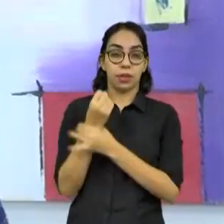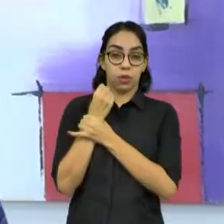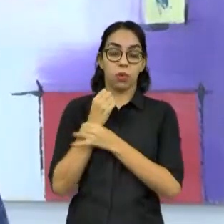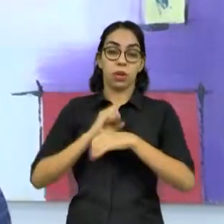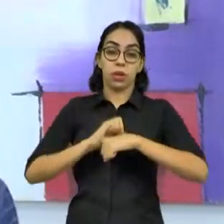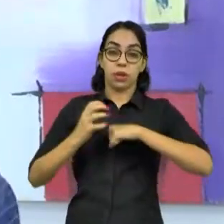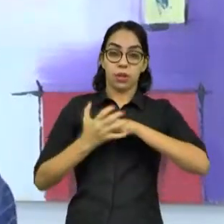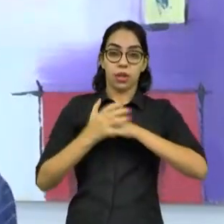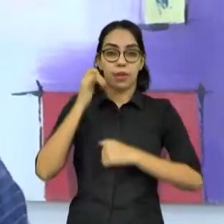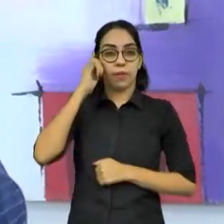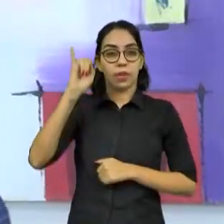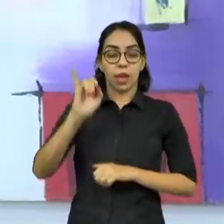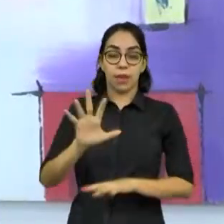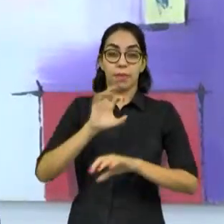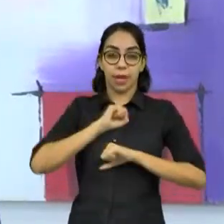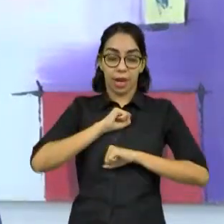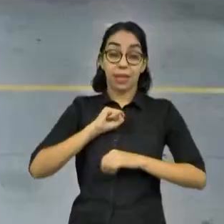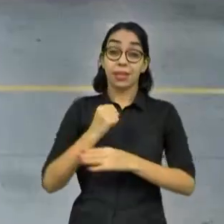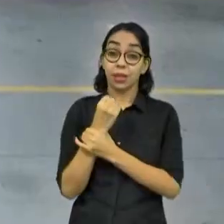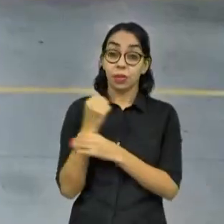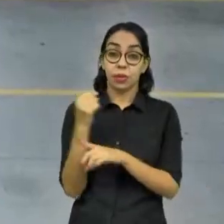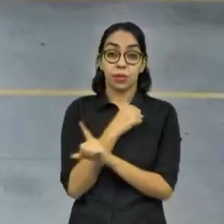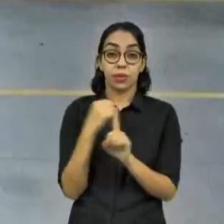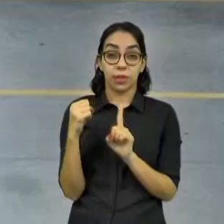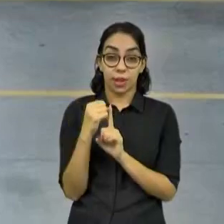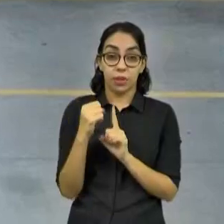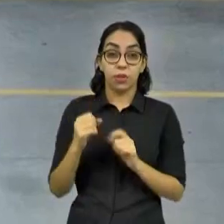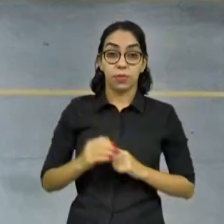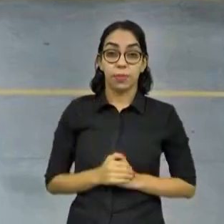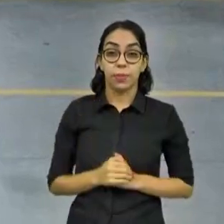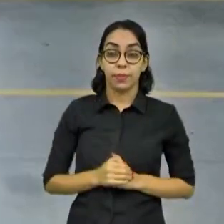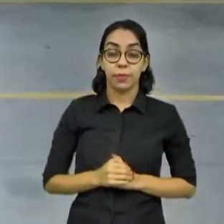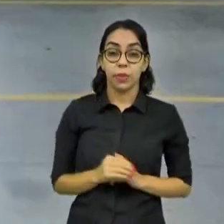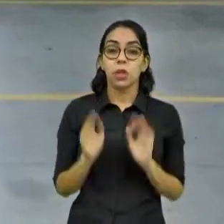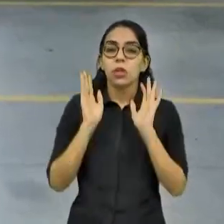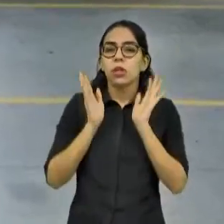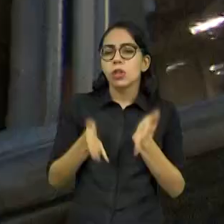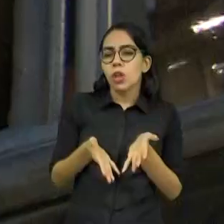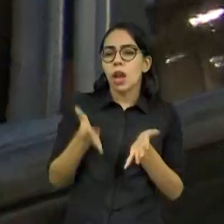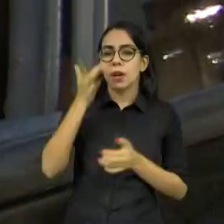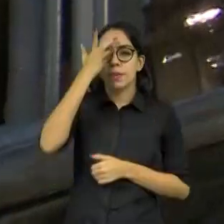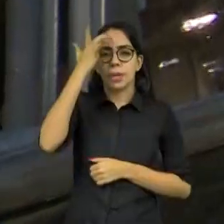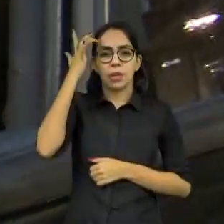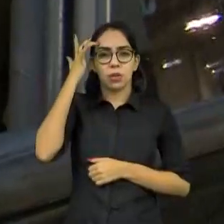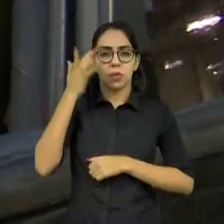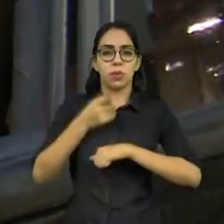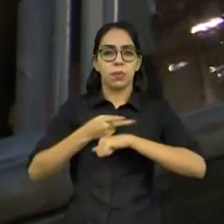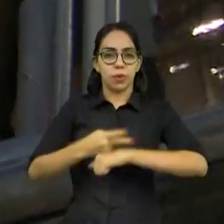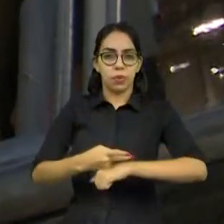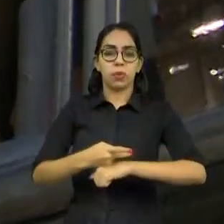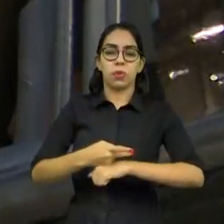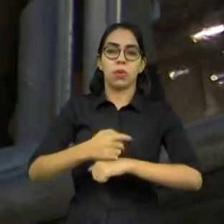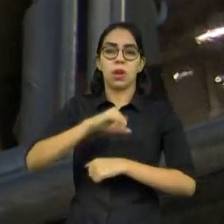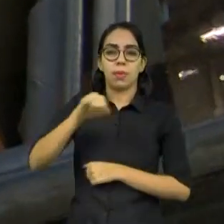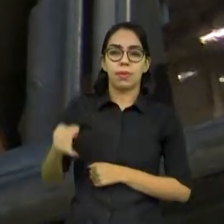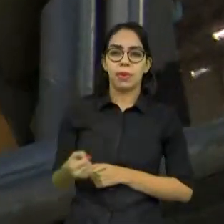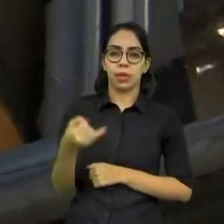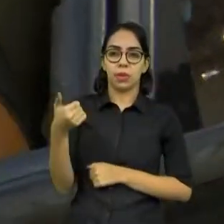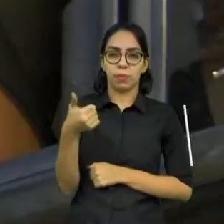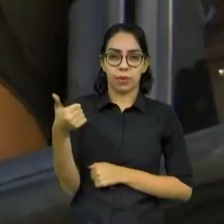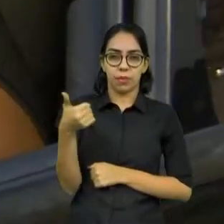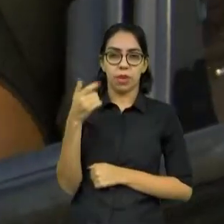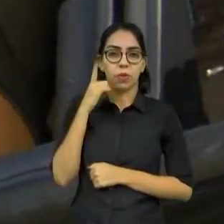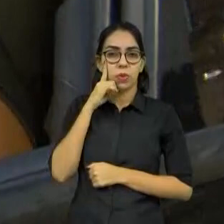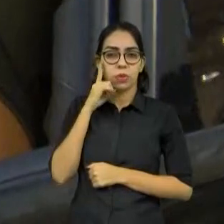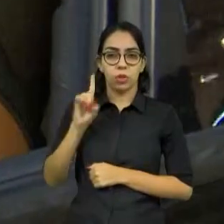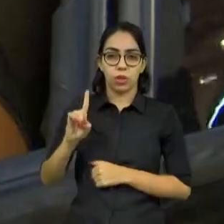da população e a segurança da sua família. Muita gente já aproveitou o primeiro dia. E eu acho importante todo